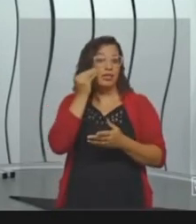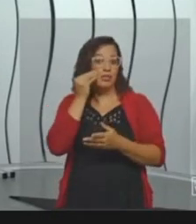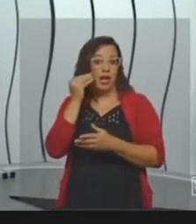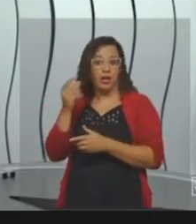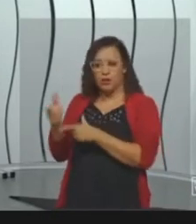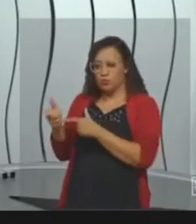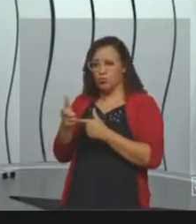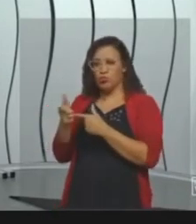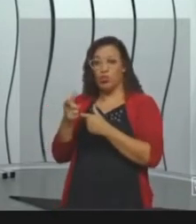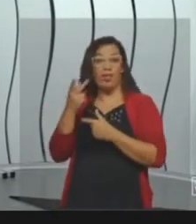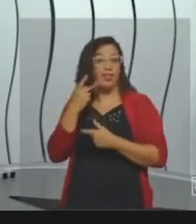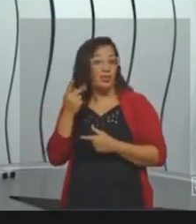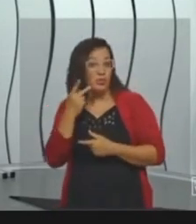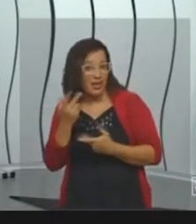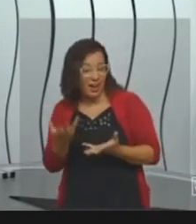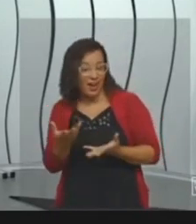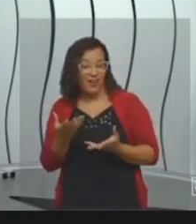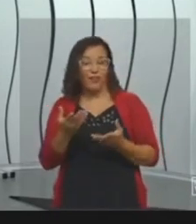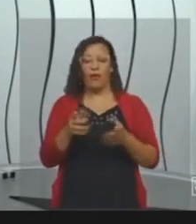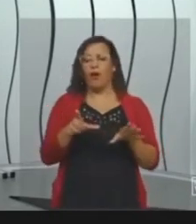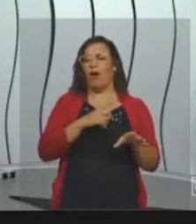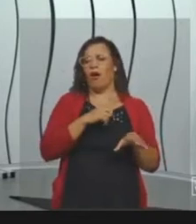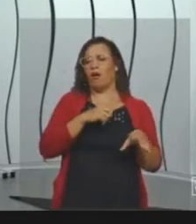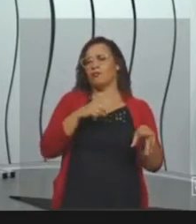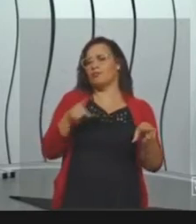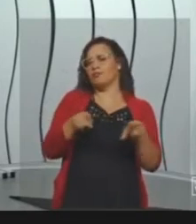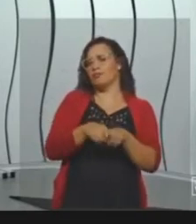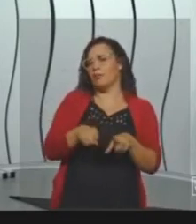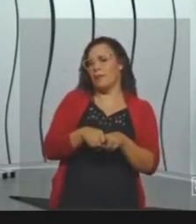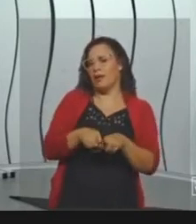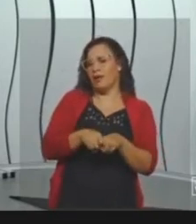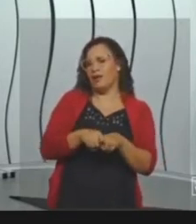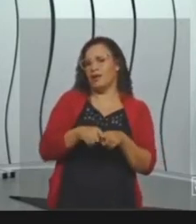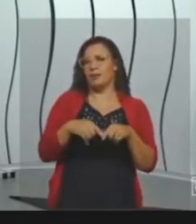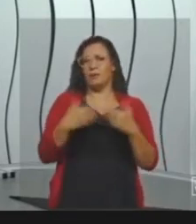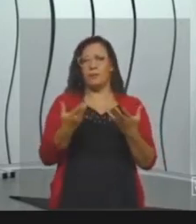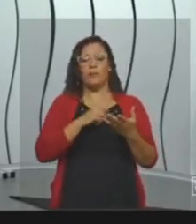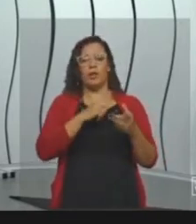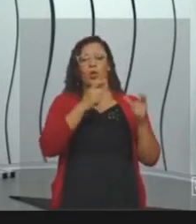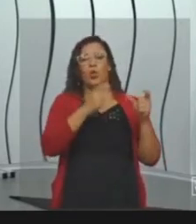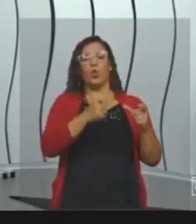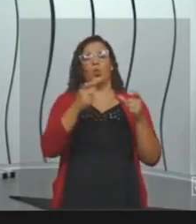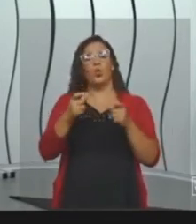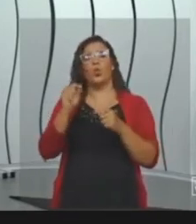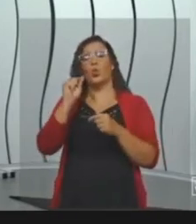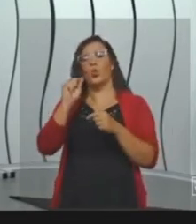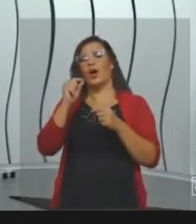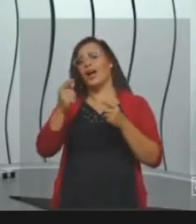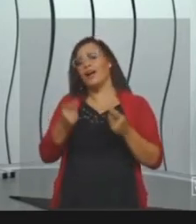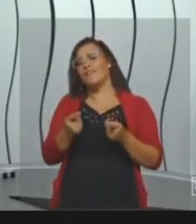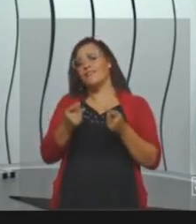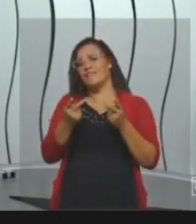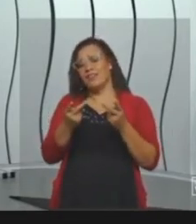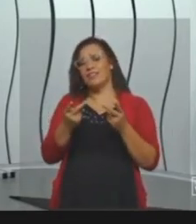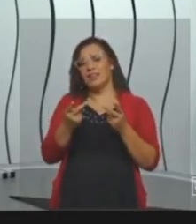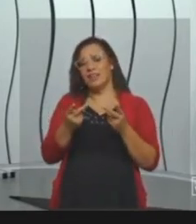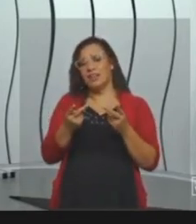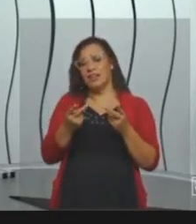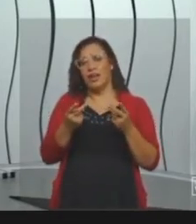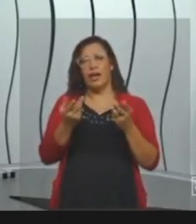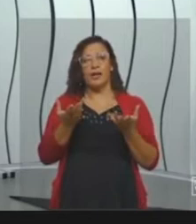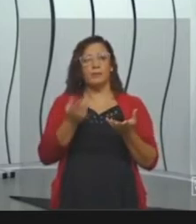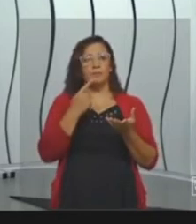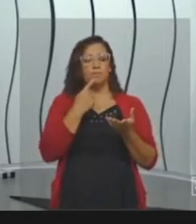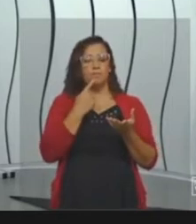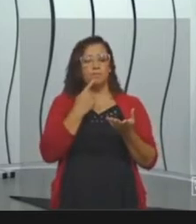nossa saúde. E nós temos hoje em dia aí também muitos lugares que se propõem a vender o que eles chamam de